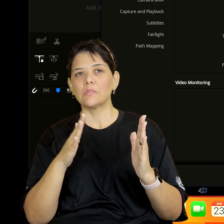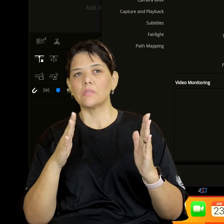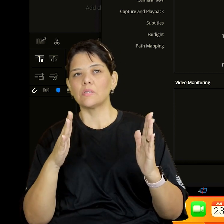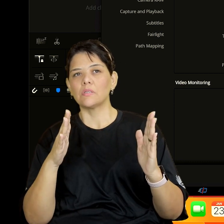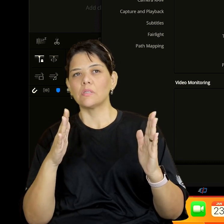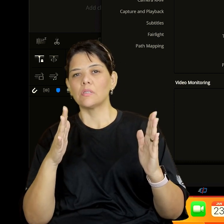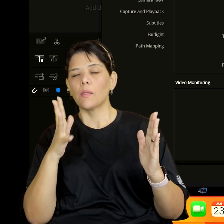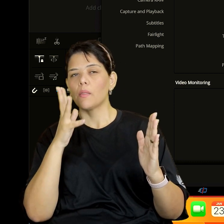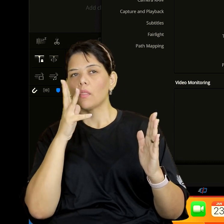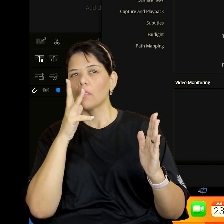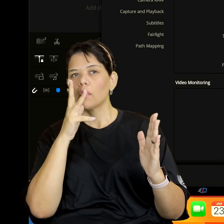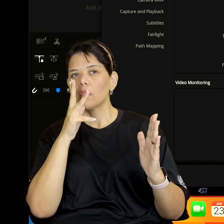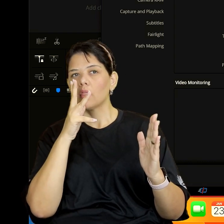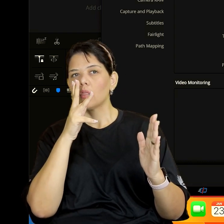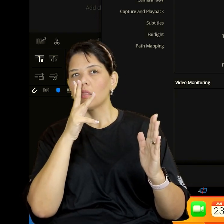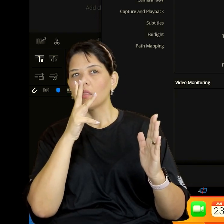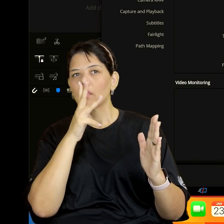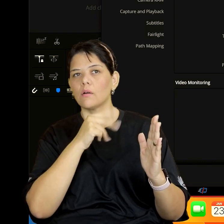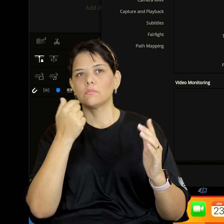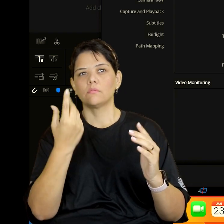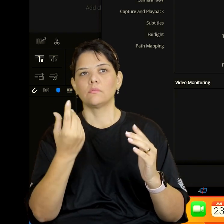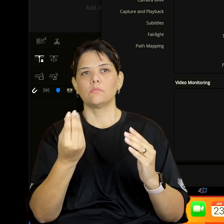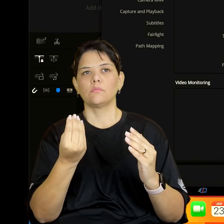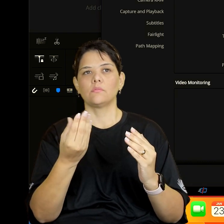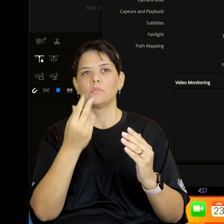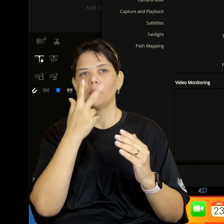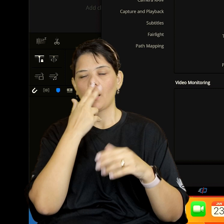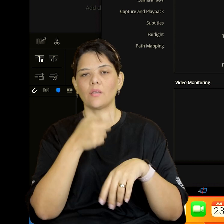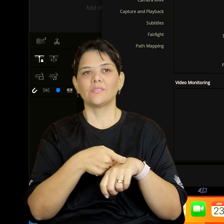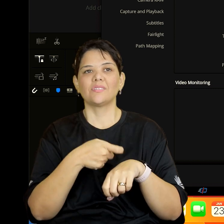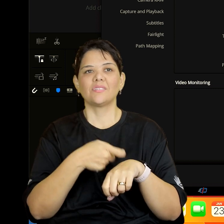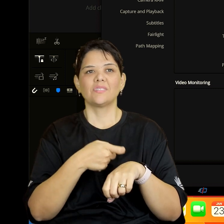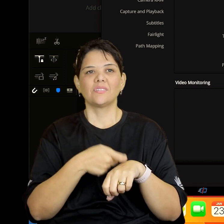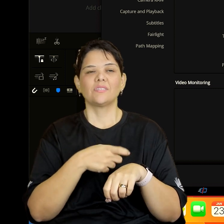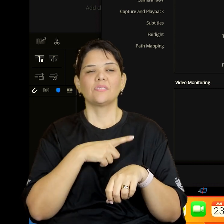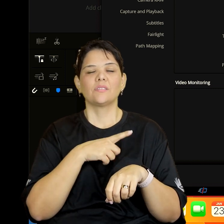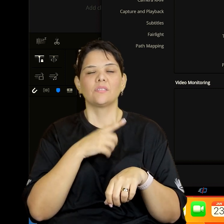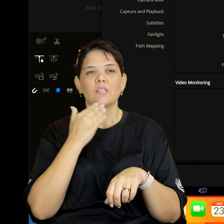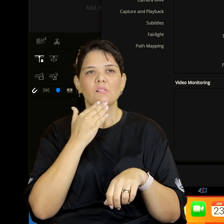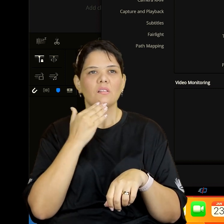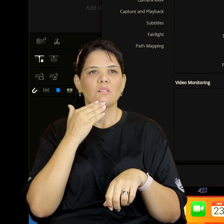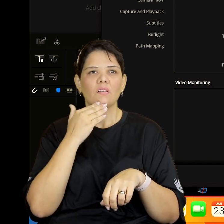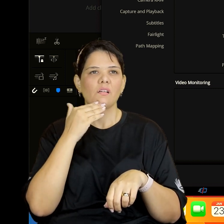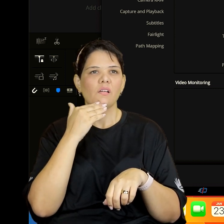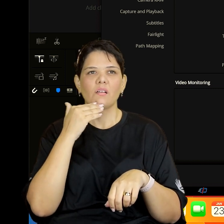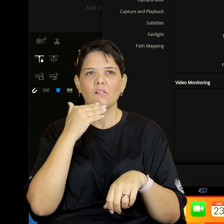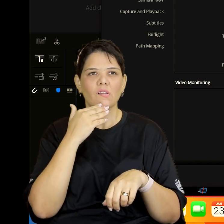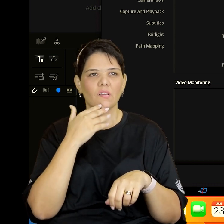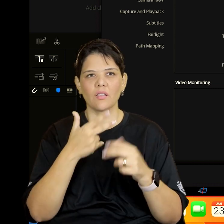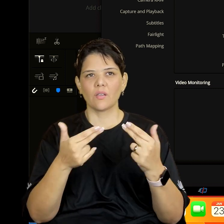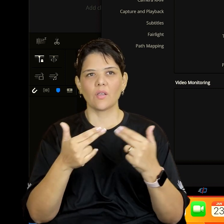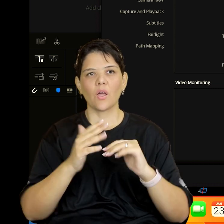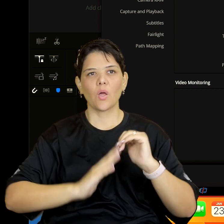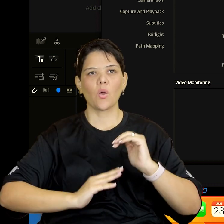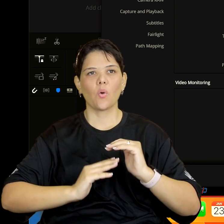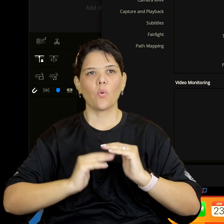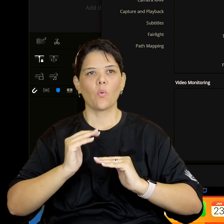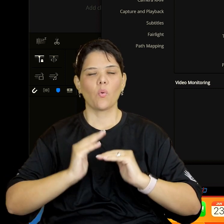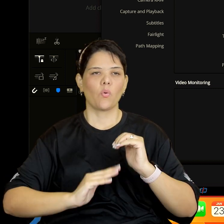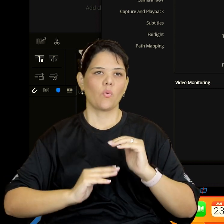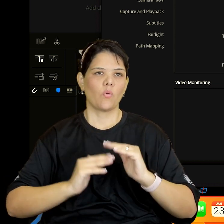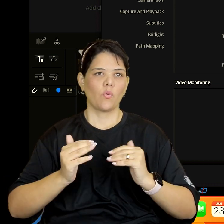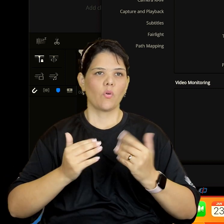a gente acaba tendo esse sentimento de coisas travando quando você bota câmera lenta em qualquer vídeo, beleza?